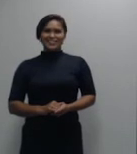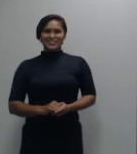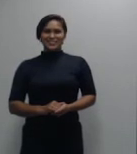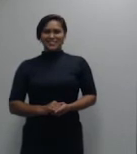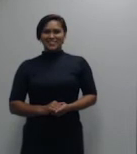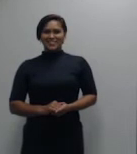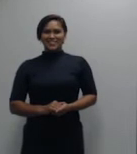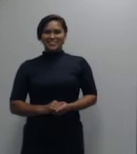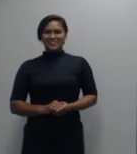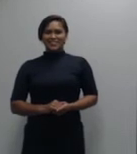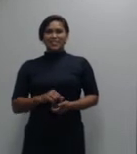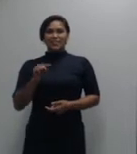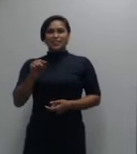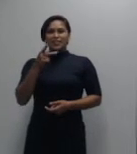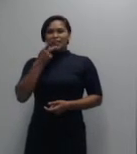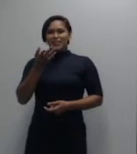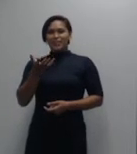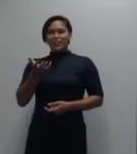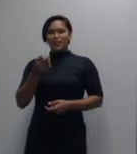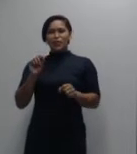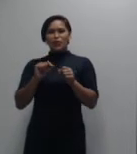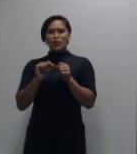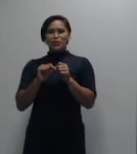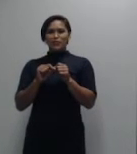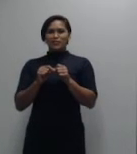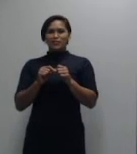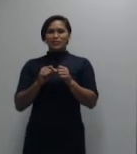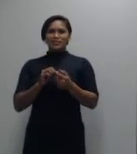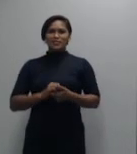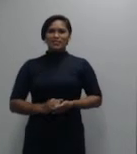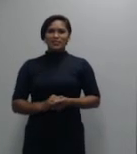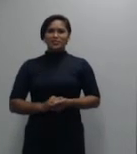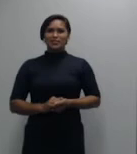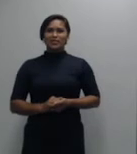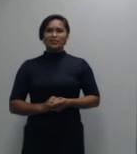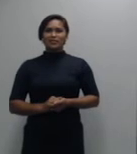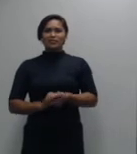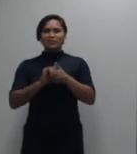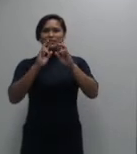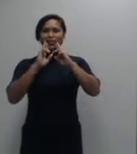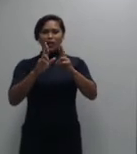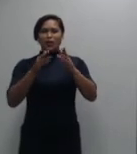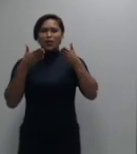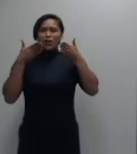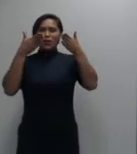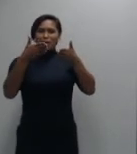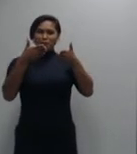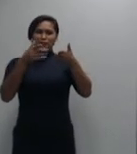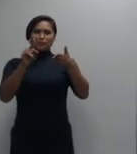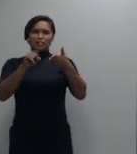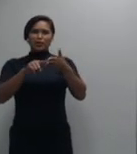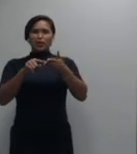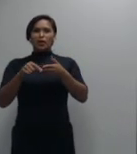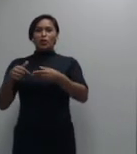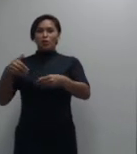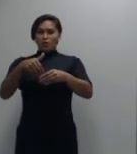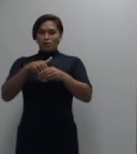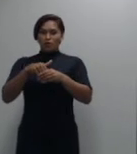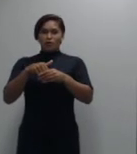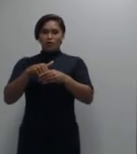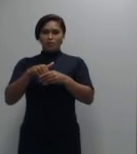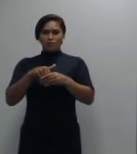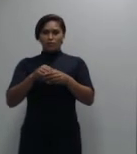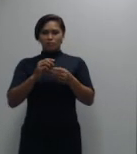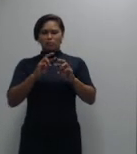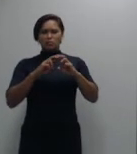e você conseguiu o feito sem resolução do mérito no prêmio no